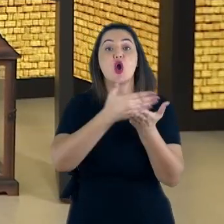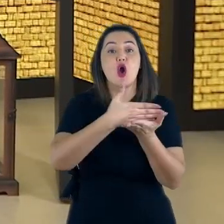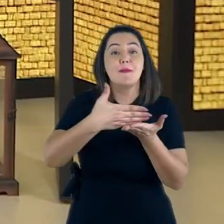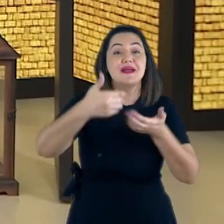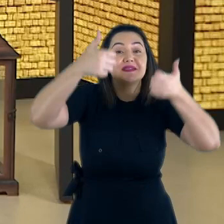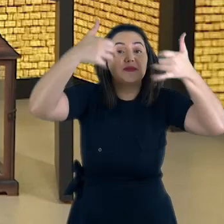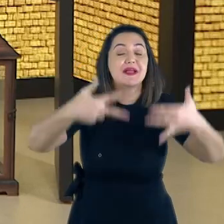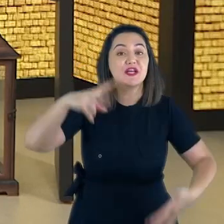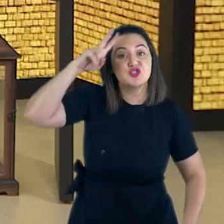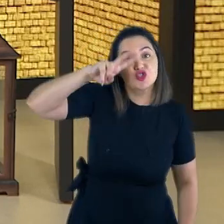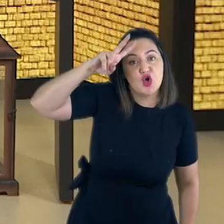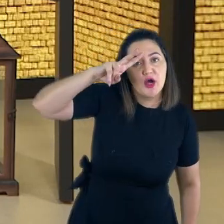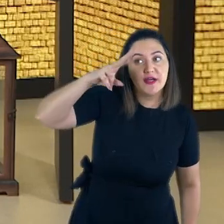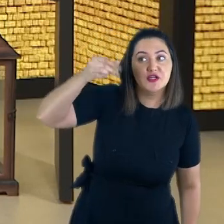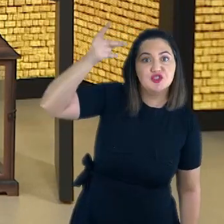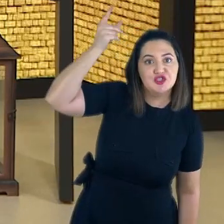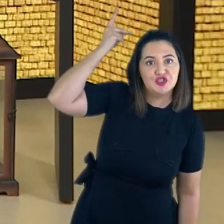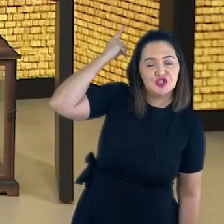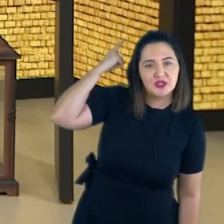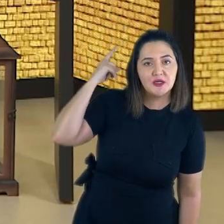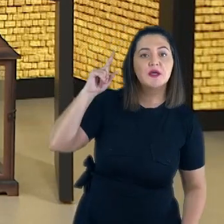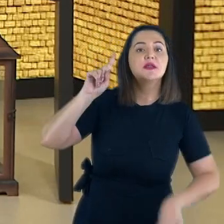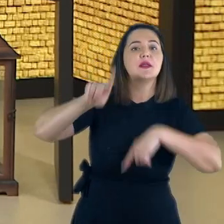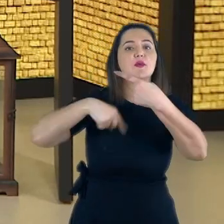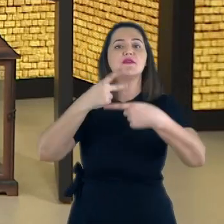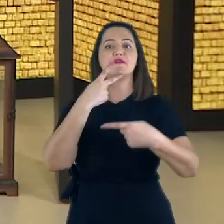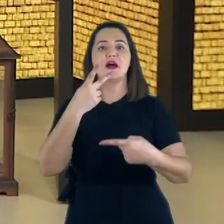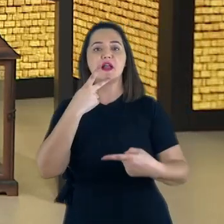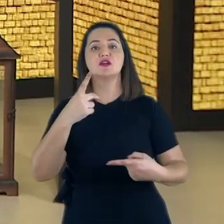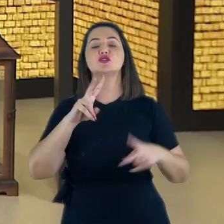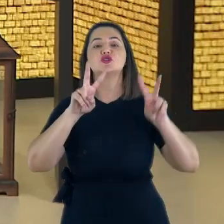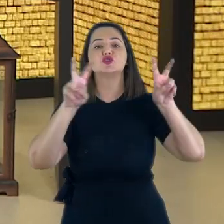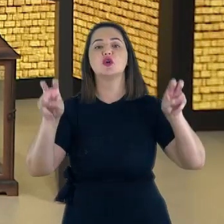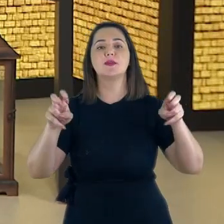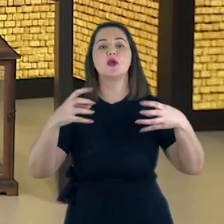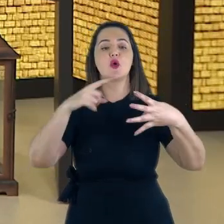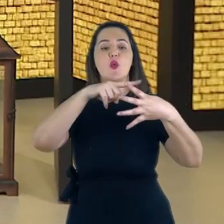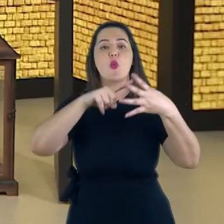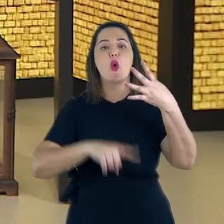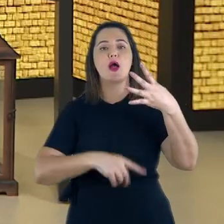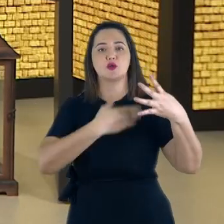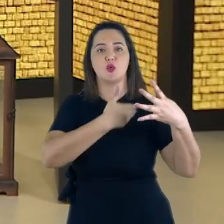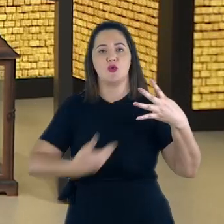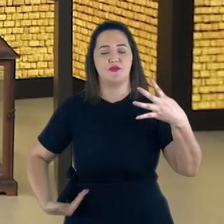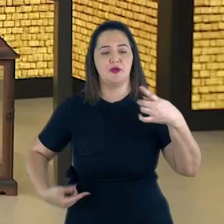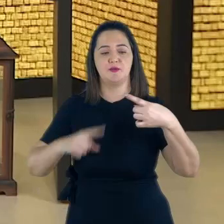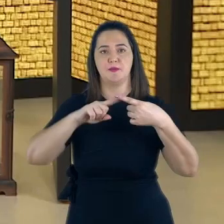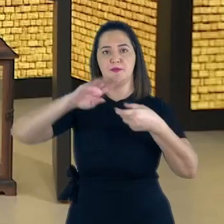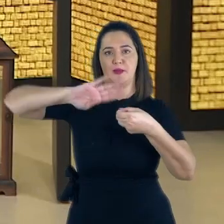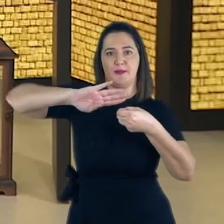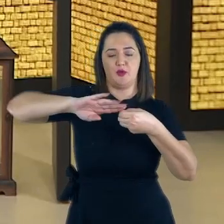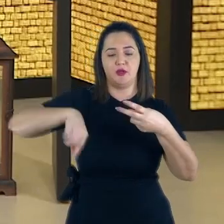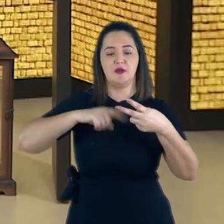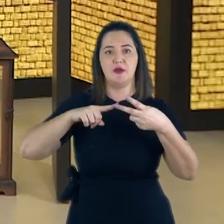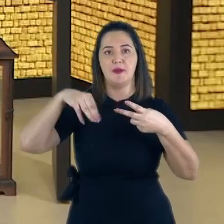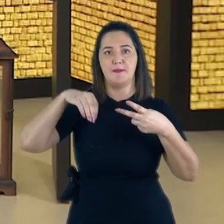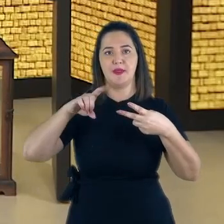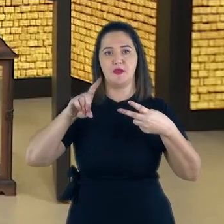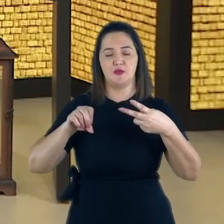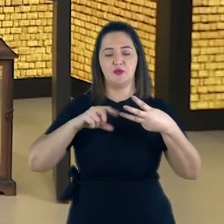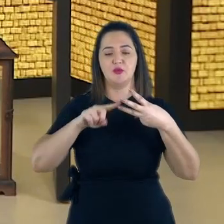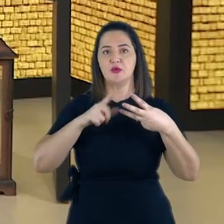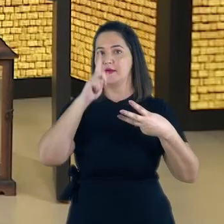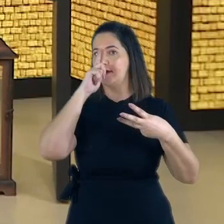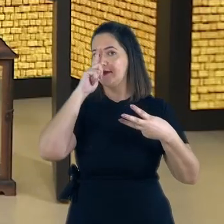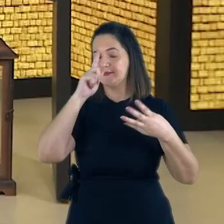eventos históricos através da ascensão e queda de 4 superpotências, a Babilônia, a Medopérsia, a Grécia e